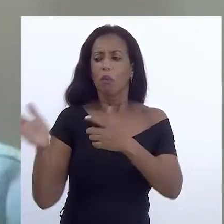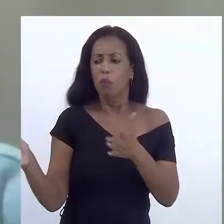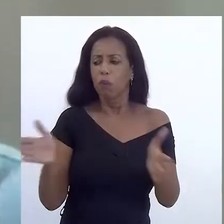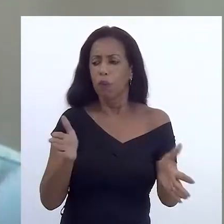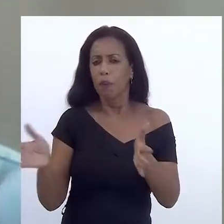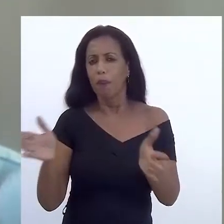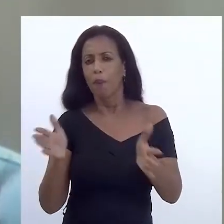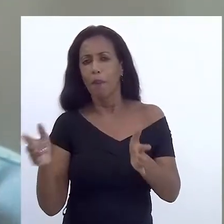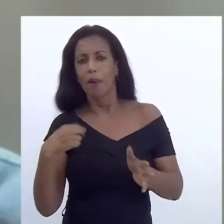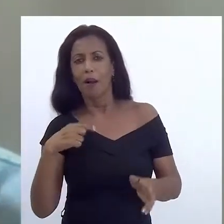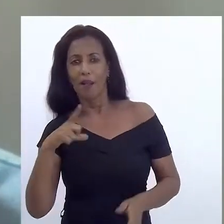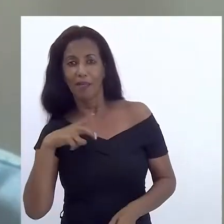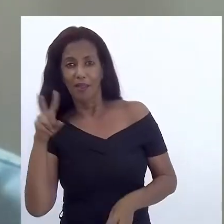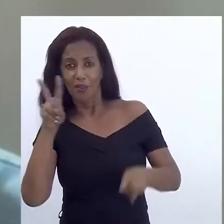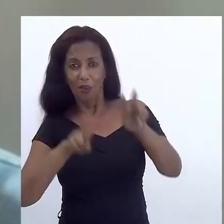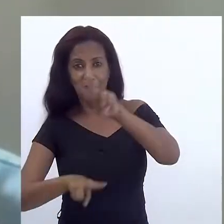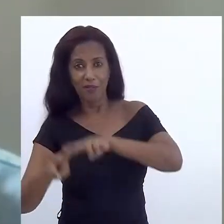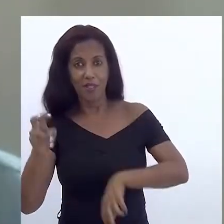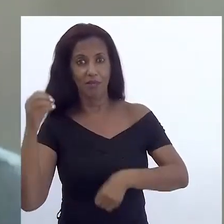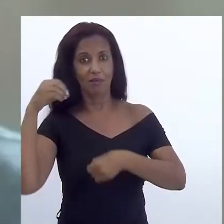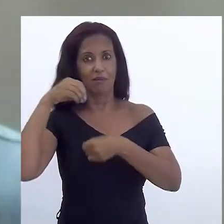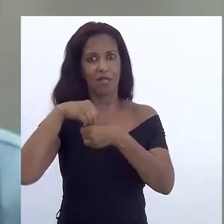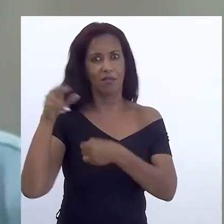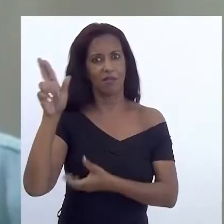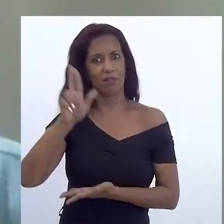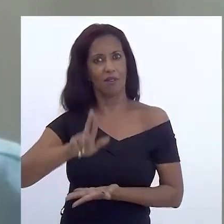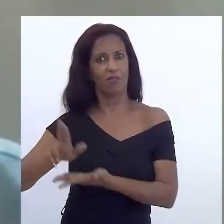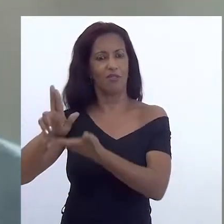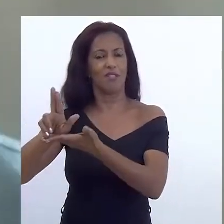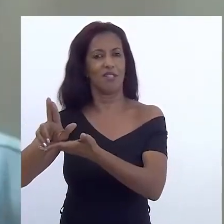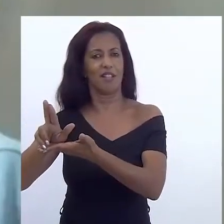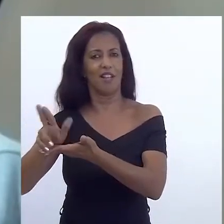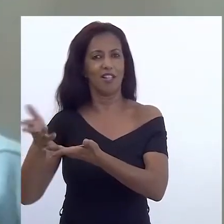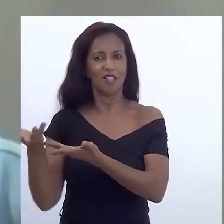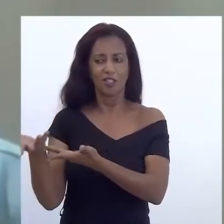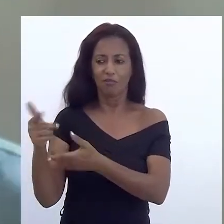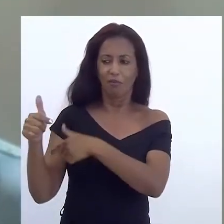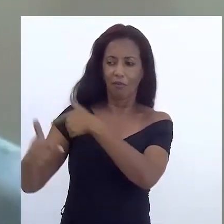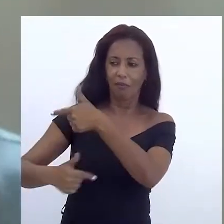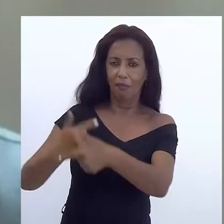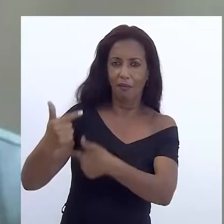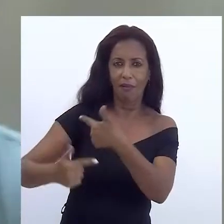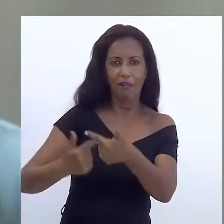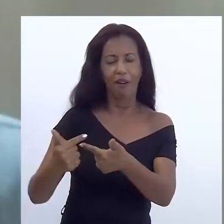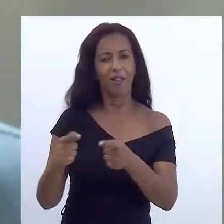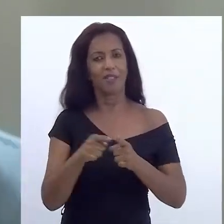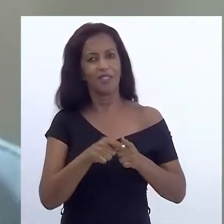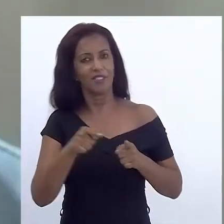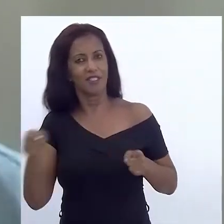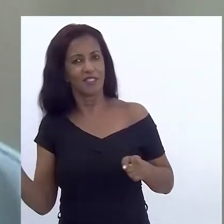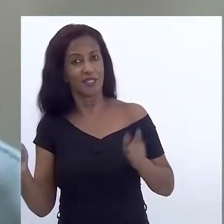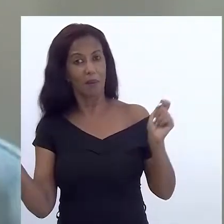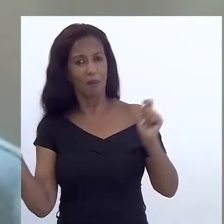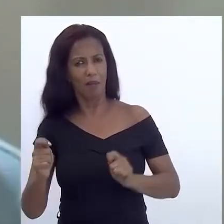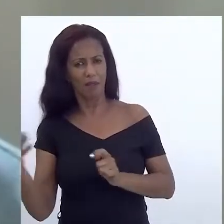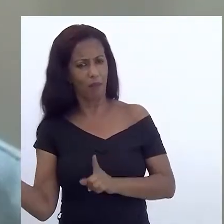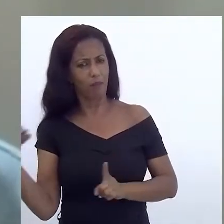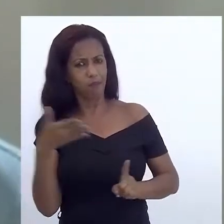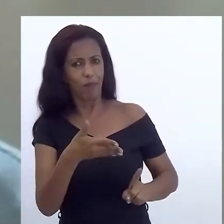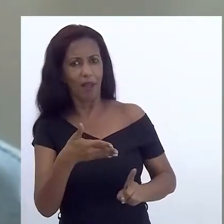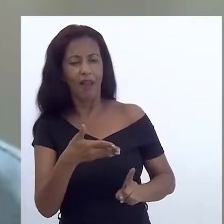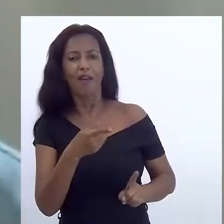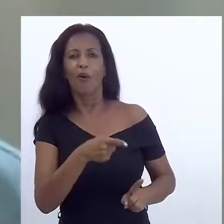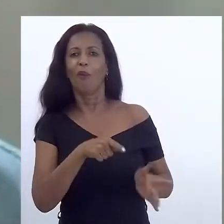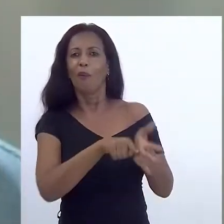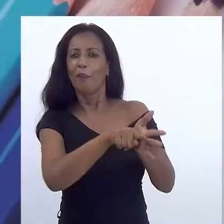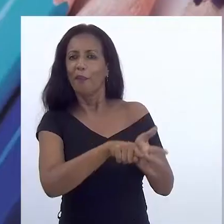dentro de uma visão da universidade, de prestar serviço, é um serviço de extensão, mas que está com viés totalmente de pesquisa também